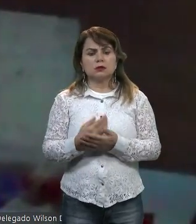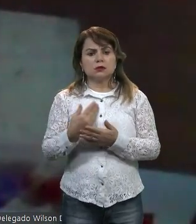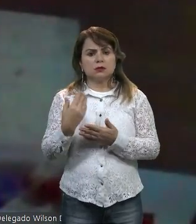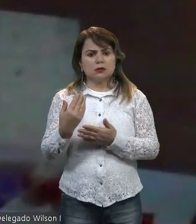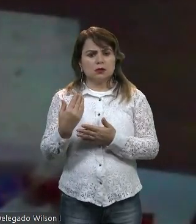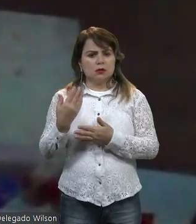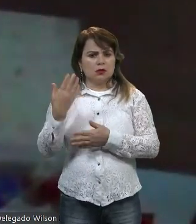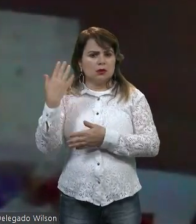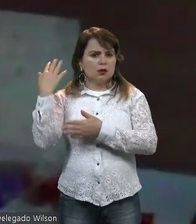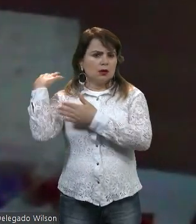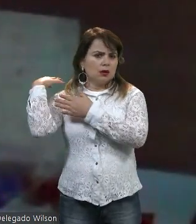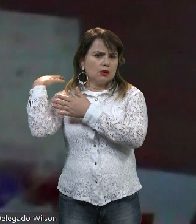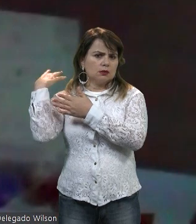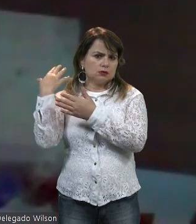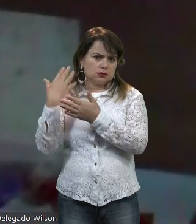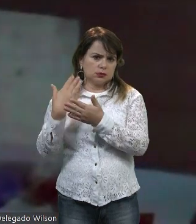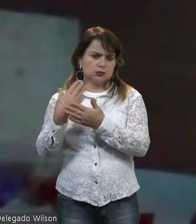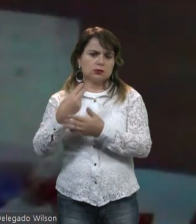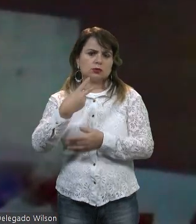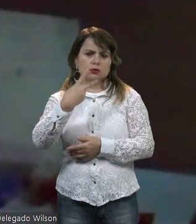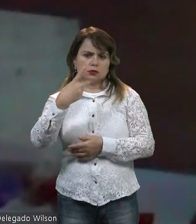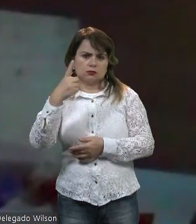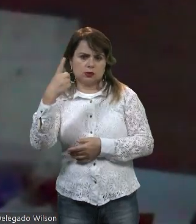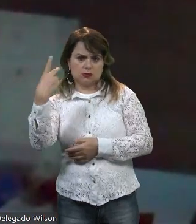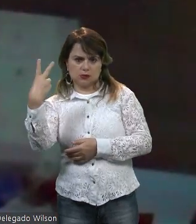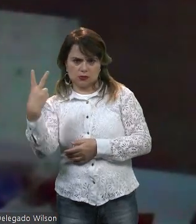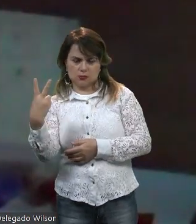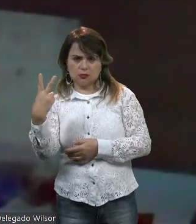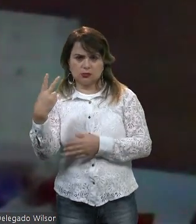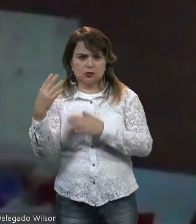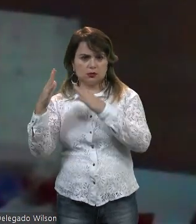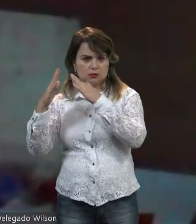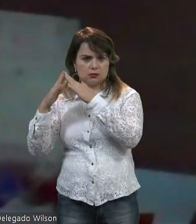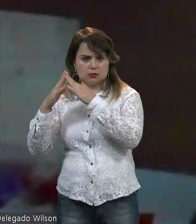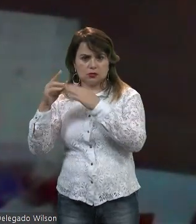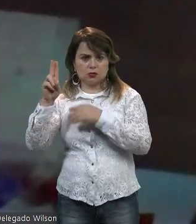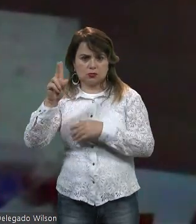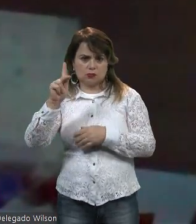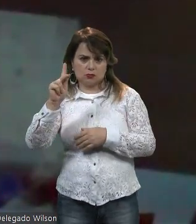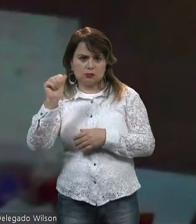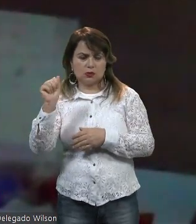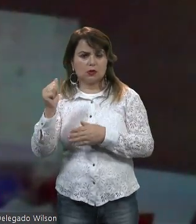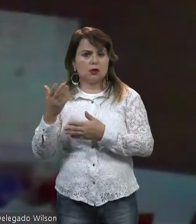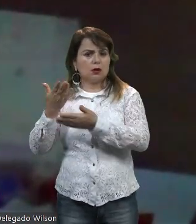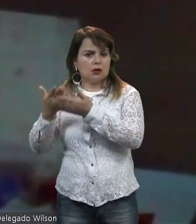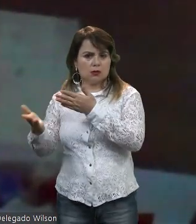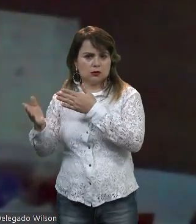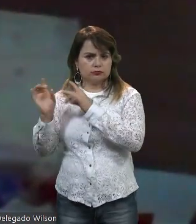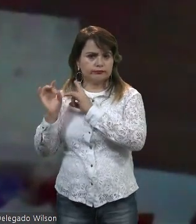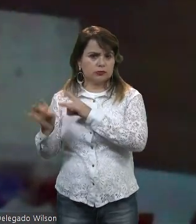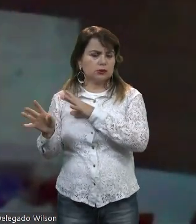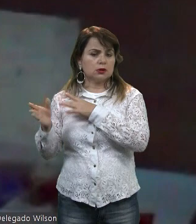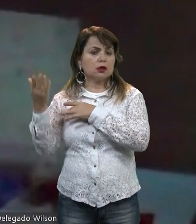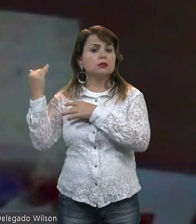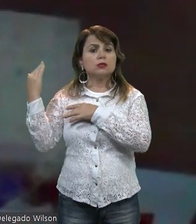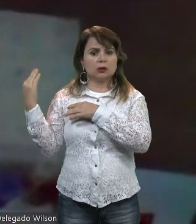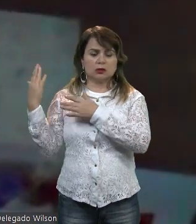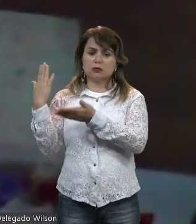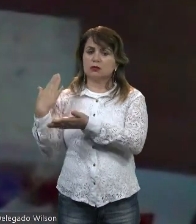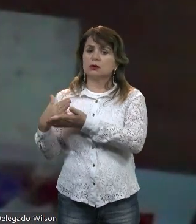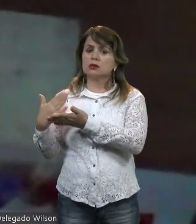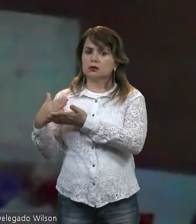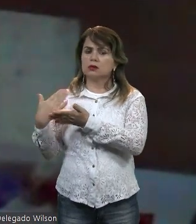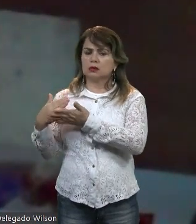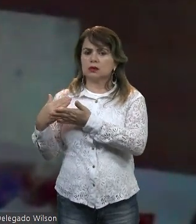Até 2012 estava praticamente parado ali, abandonado. Eu e o vereador Cícero do Ceasa mesmo tivemos